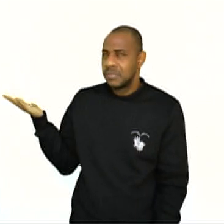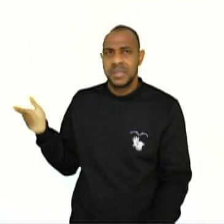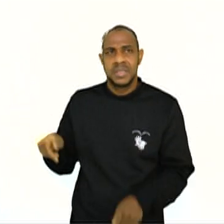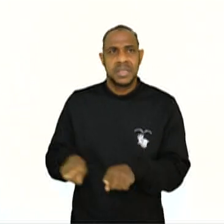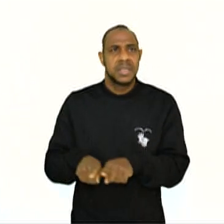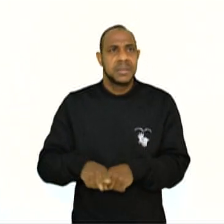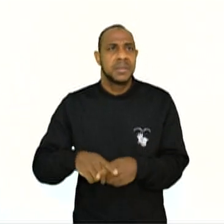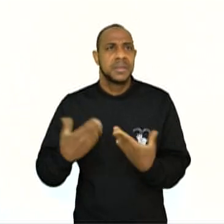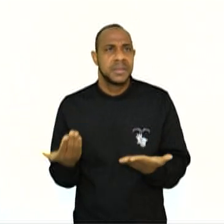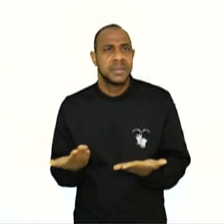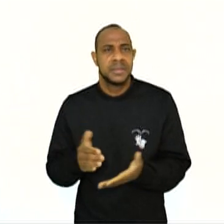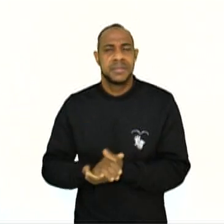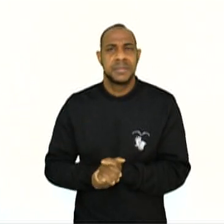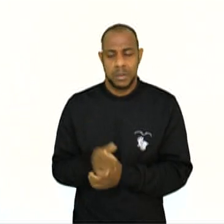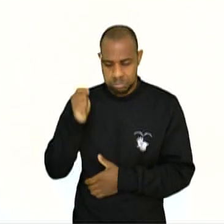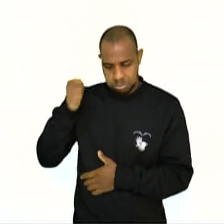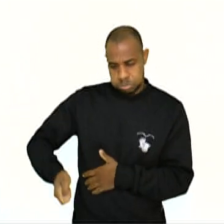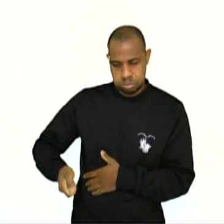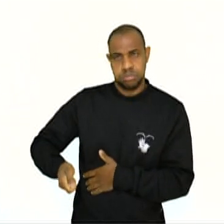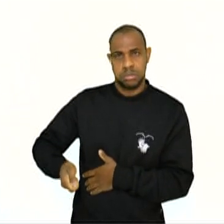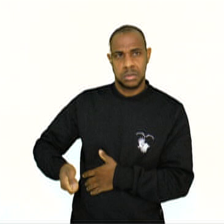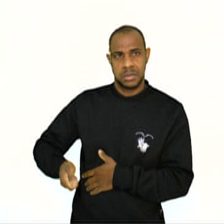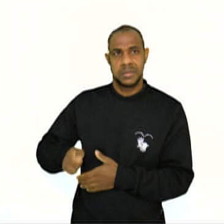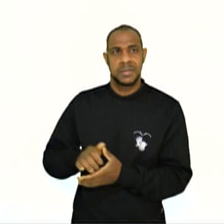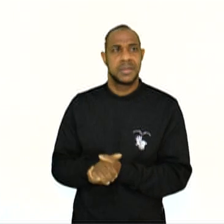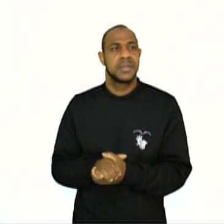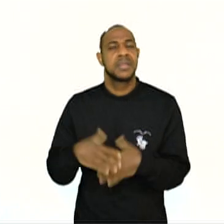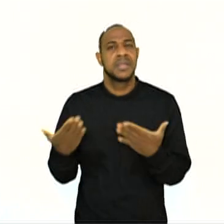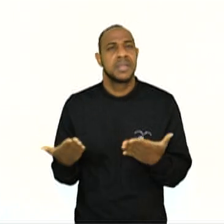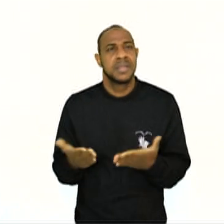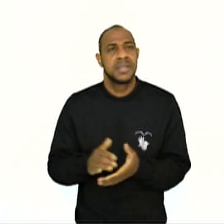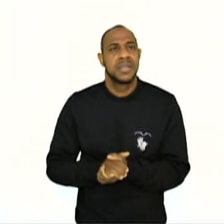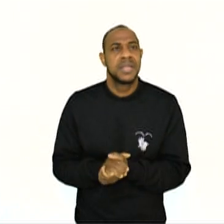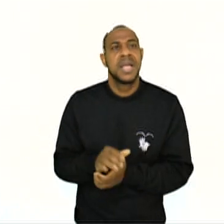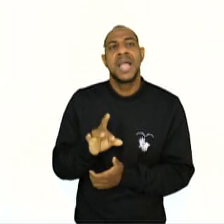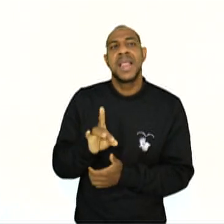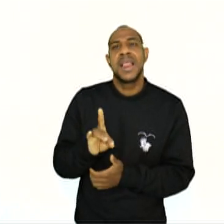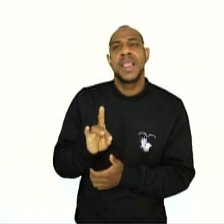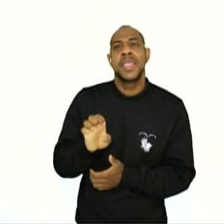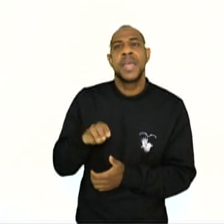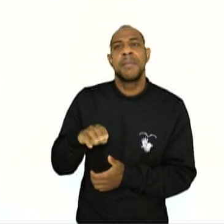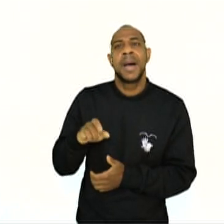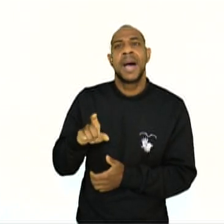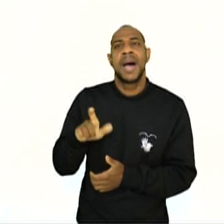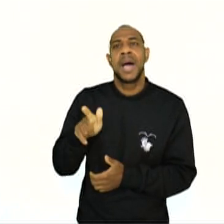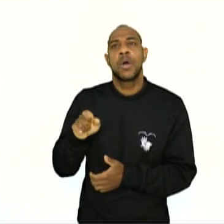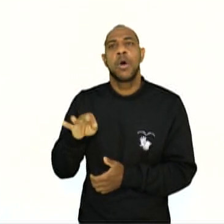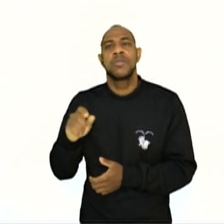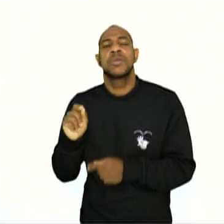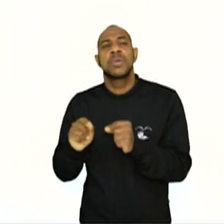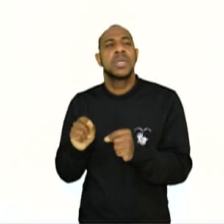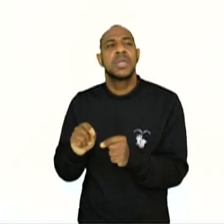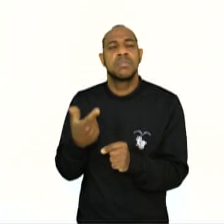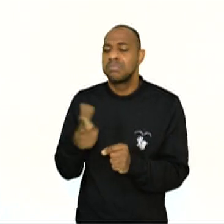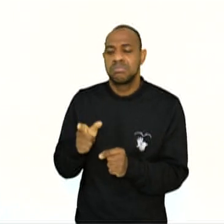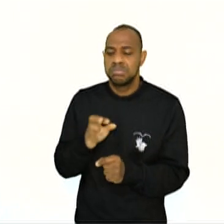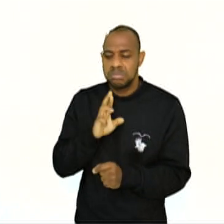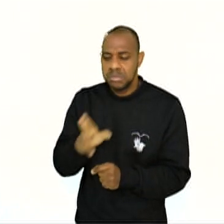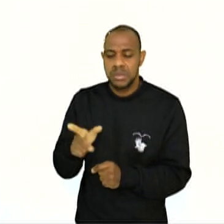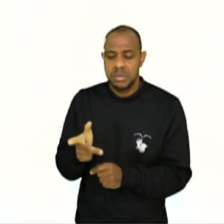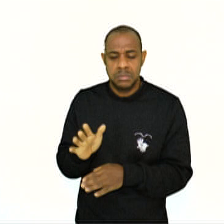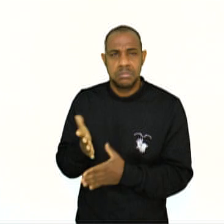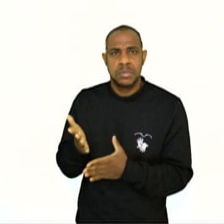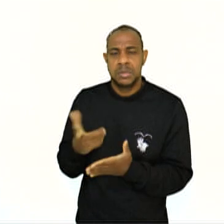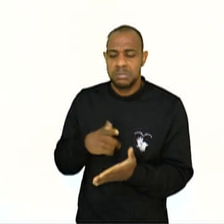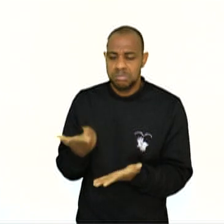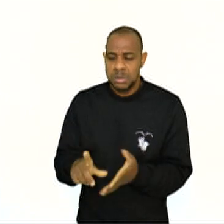demagógicas e autoritárias. Curiosamente, né? Demagógicas porque, às vezes, não respondem a uma necessidade